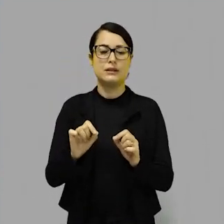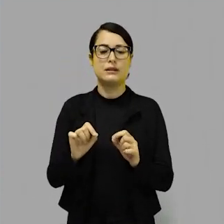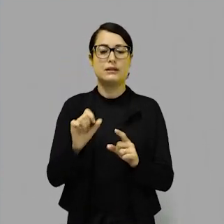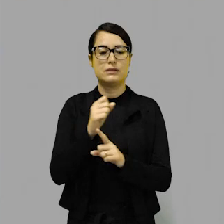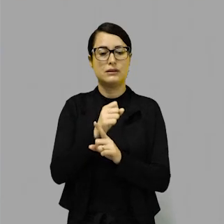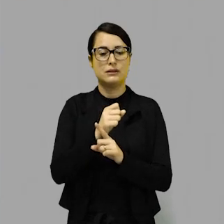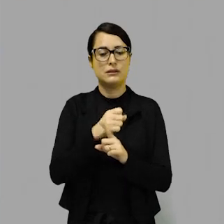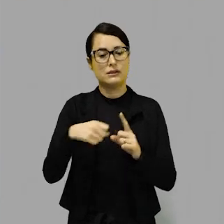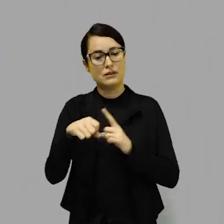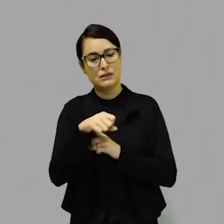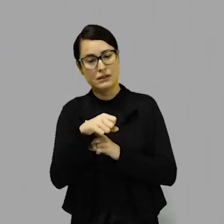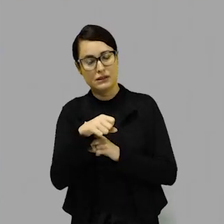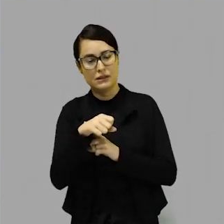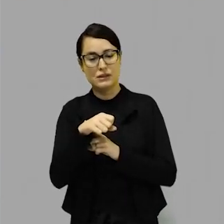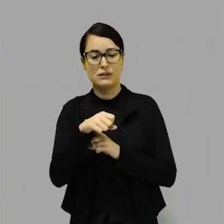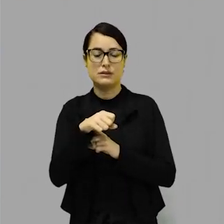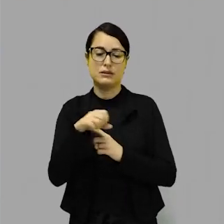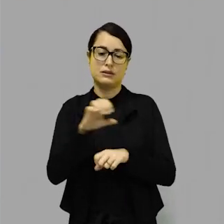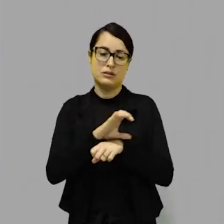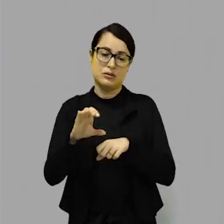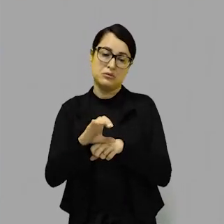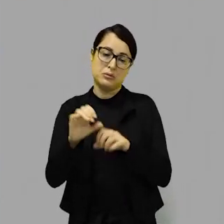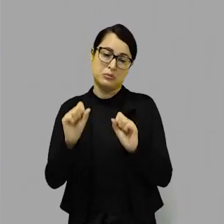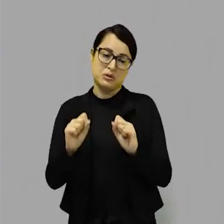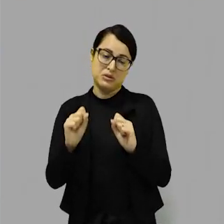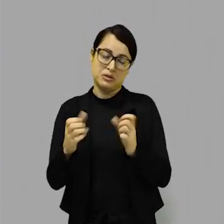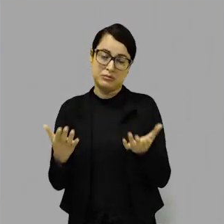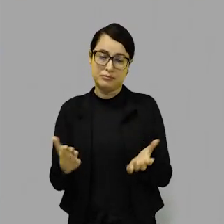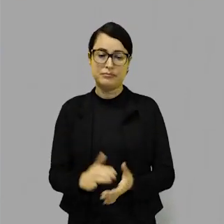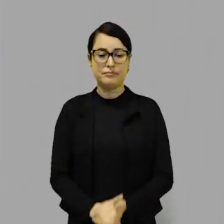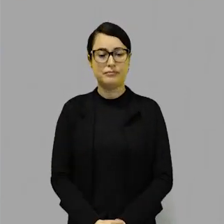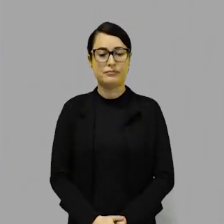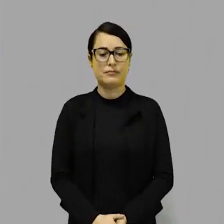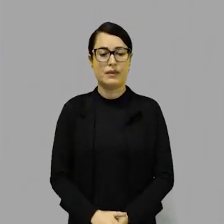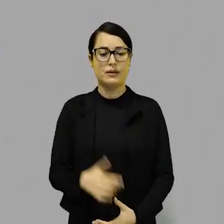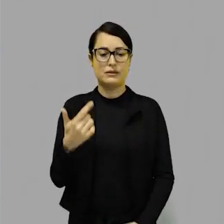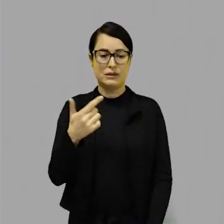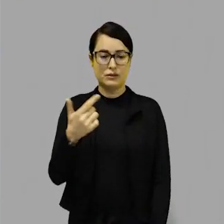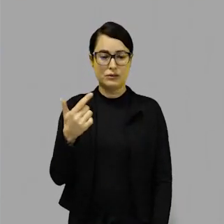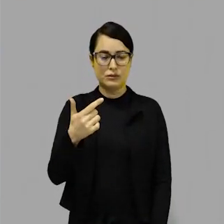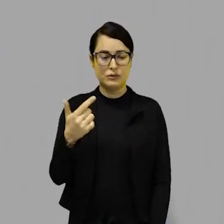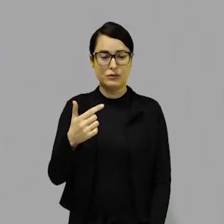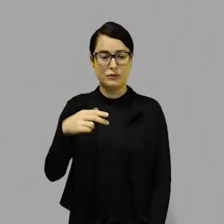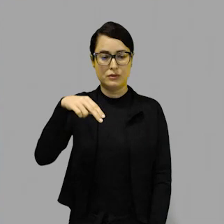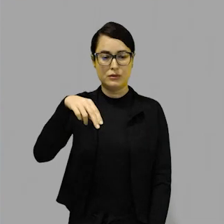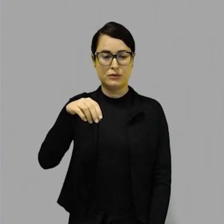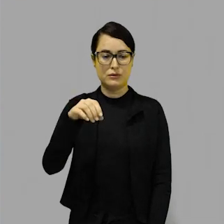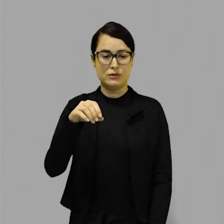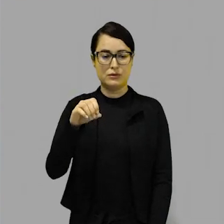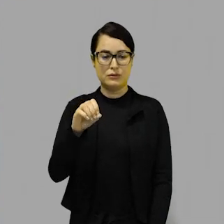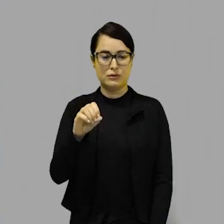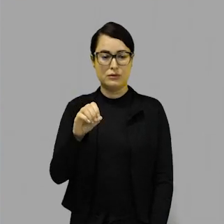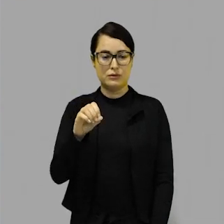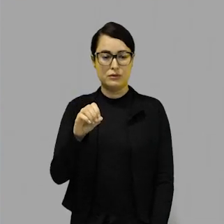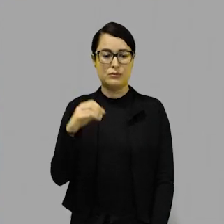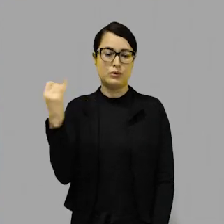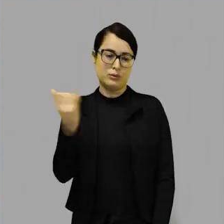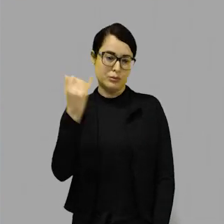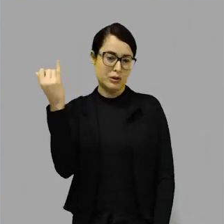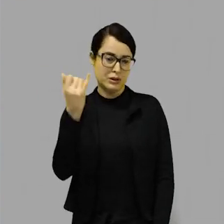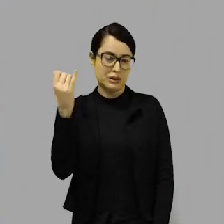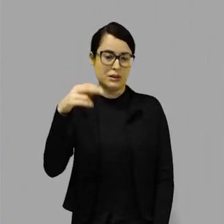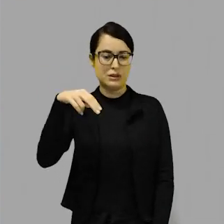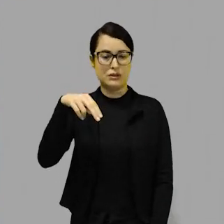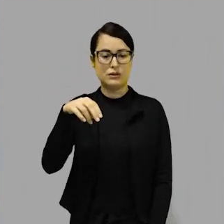é e o que pode ser considerado como sociologia contemporânea. O segundo tópico, vamos tratar sobre um autor muito importante